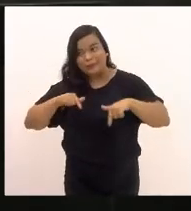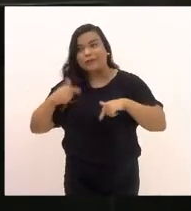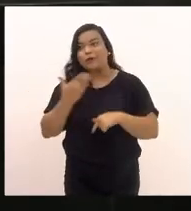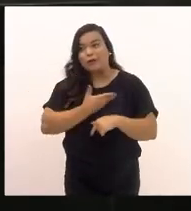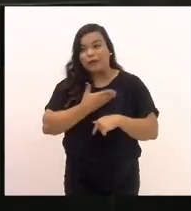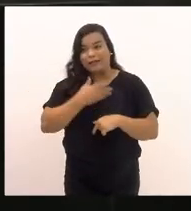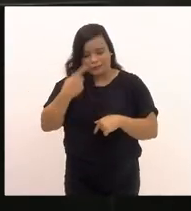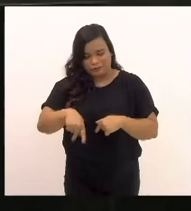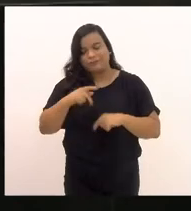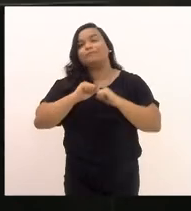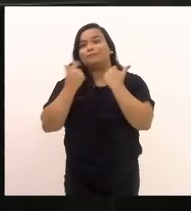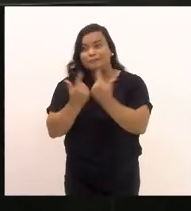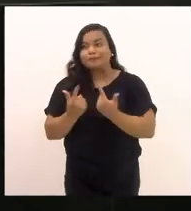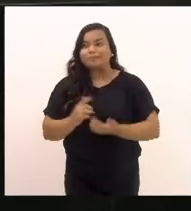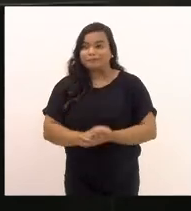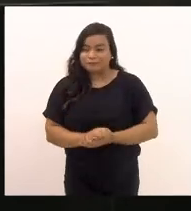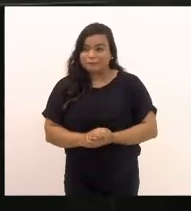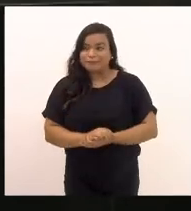colegas aqui da Assembleia Legislativa.